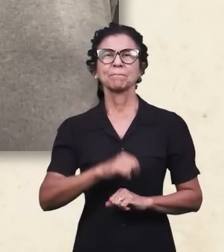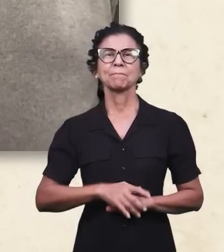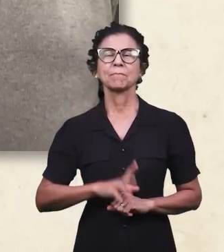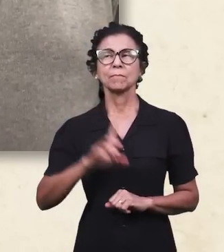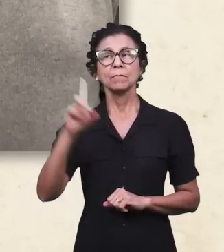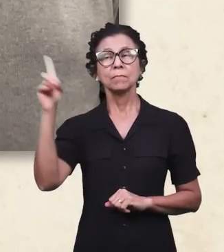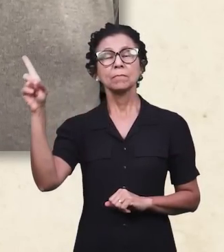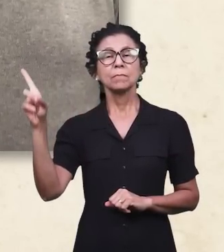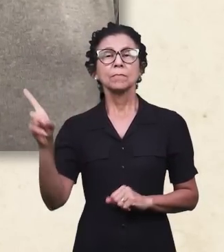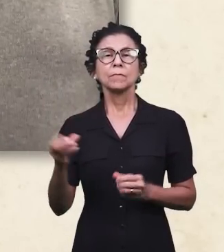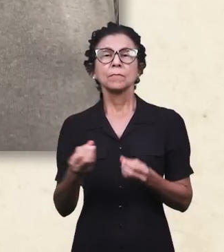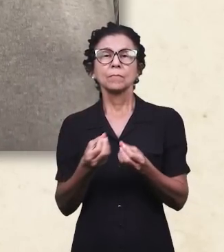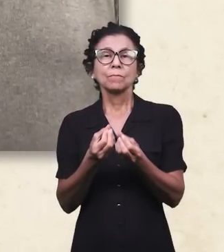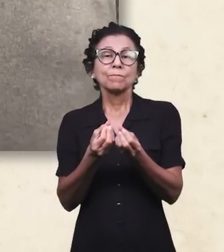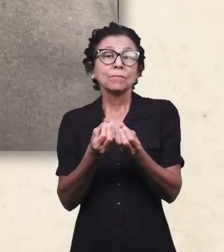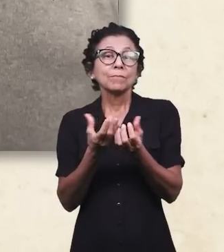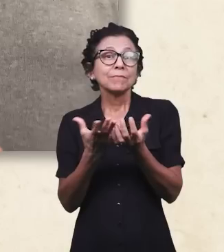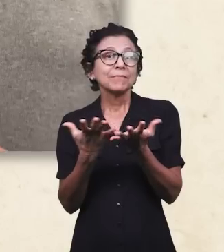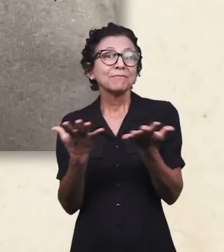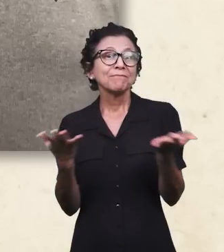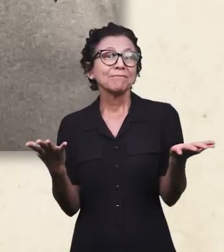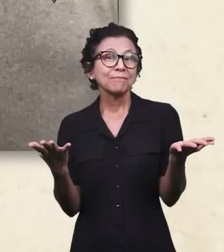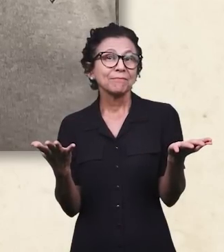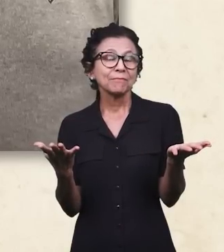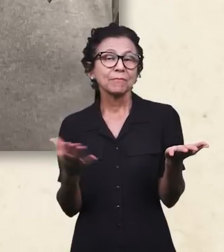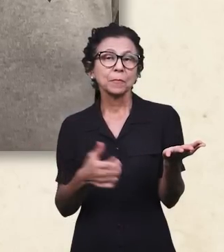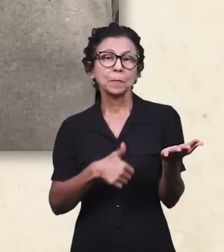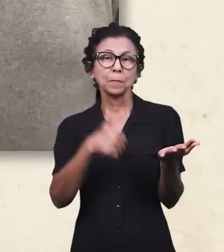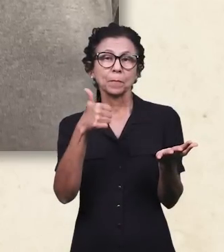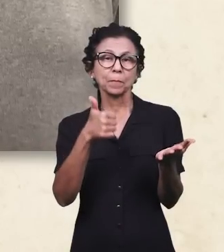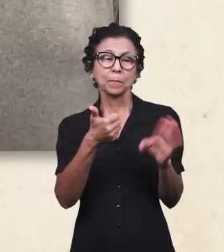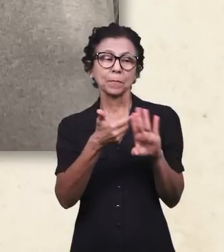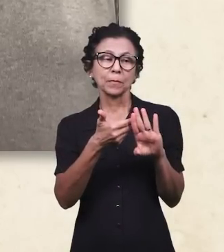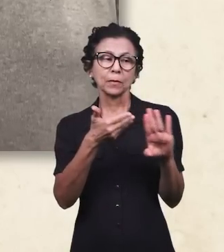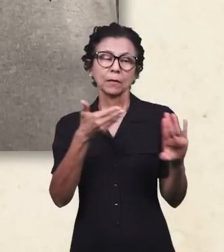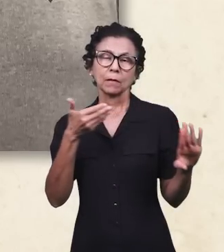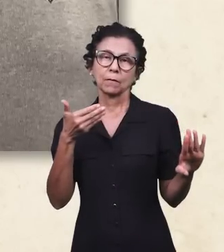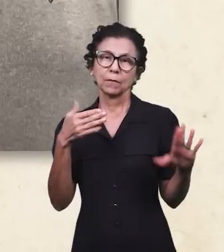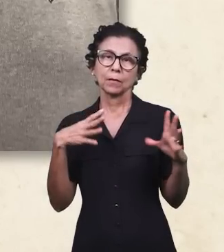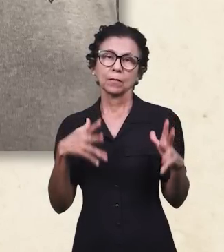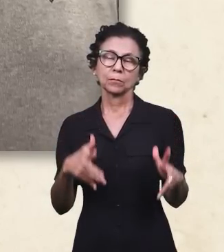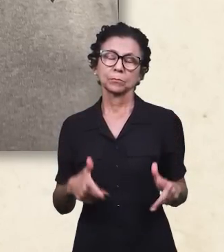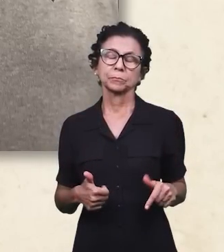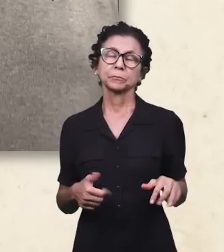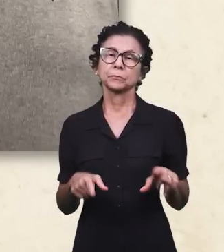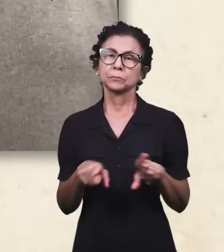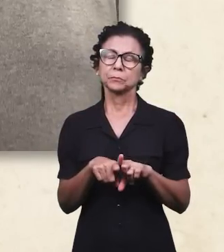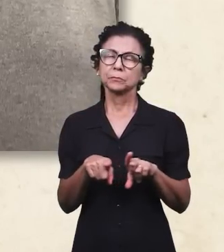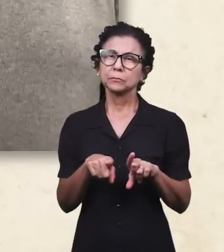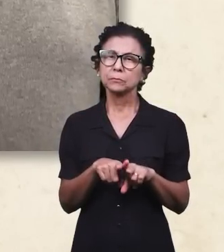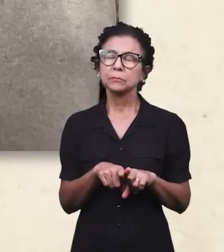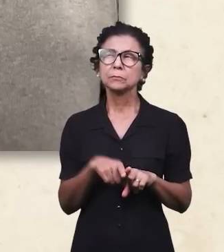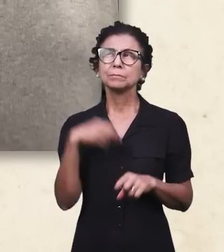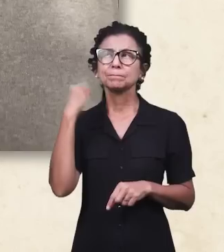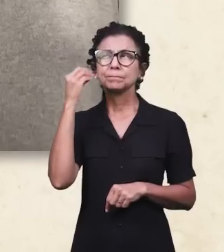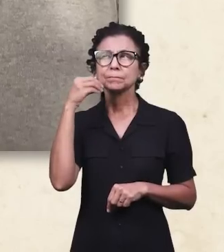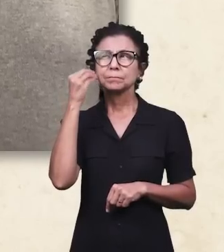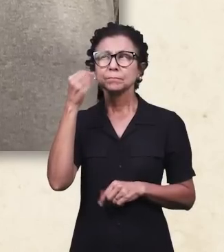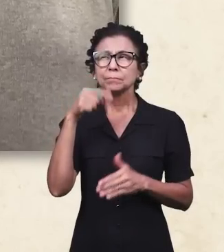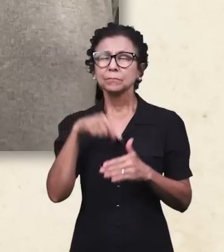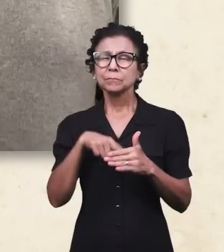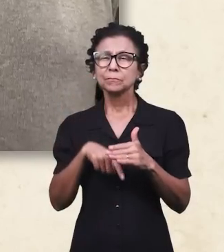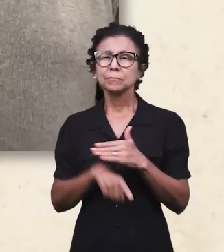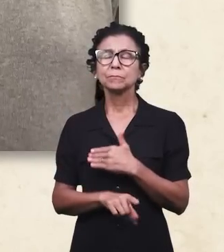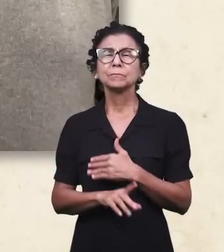nossa disposição. Primeiro, para nos santificar, e também para nos levar a profundas experiências com